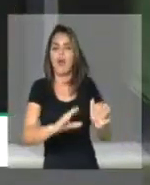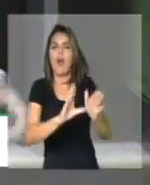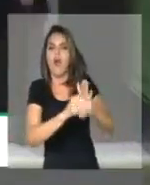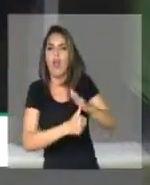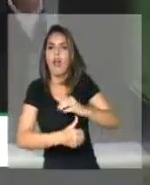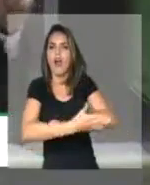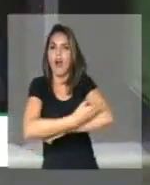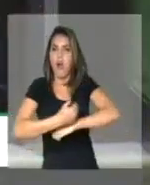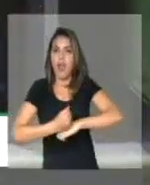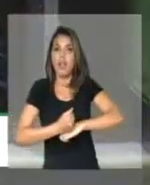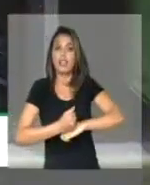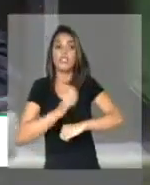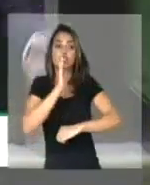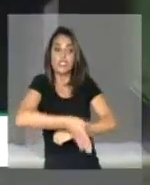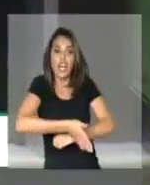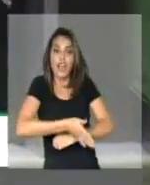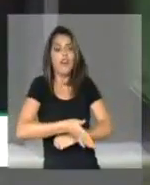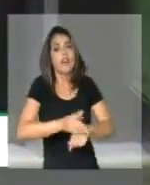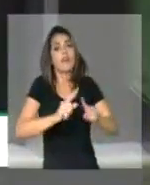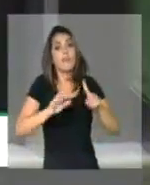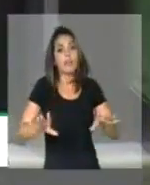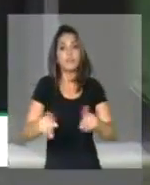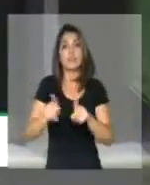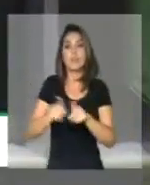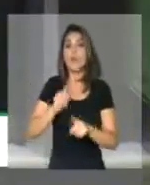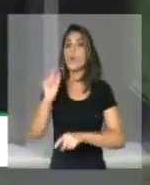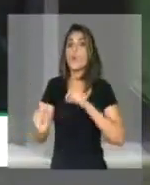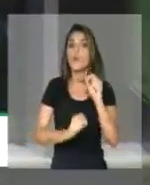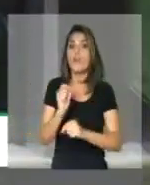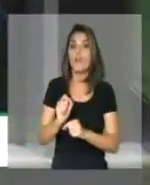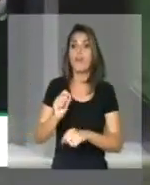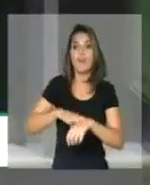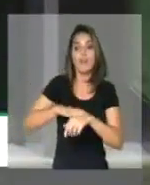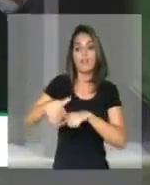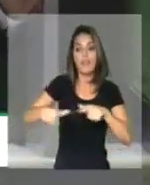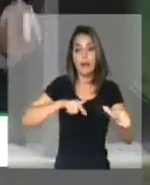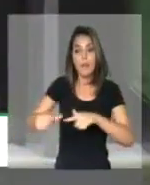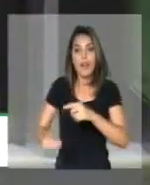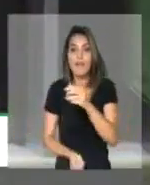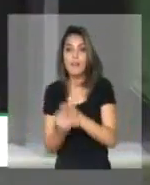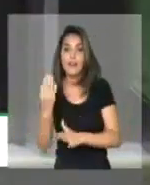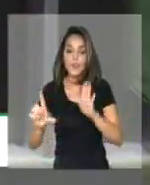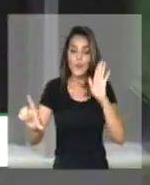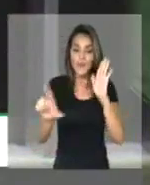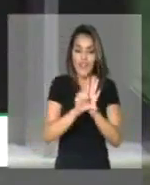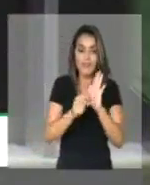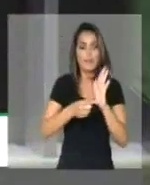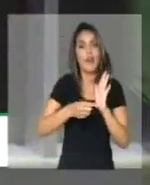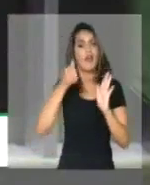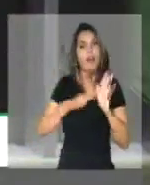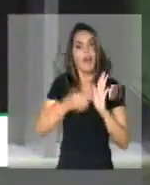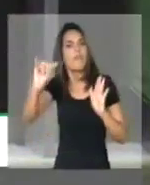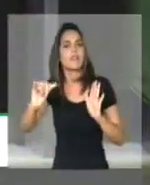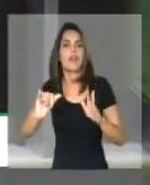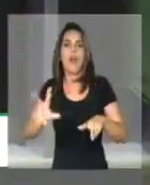aconteceu, mas também estabelecendo... Para concluir, deputado. Instrumentos, eu já concluo, senhora presidente.